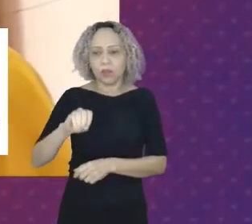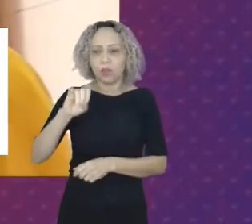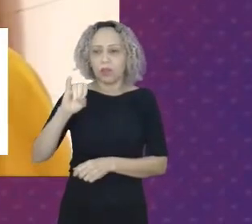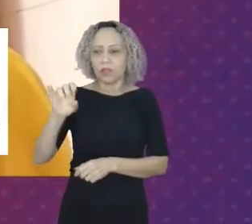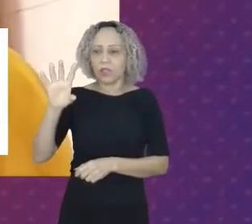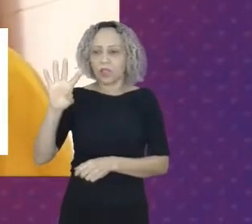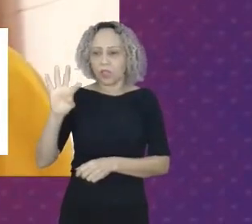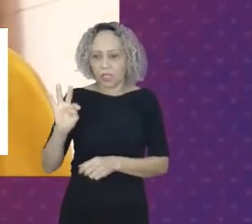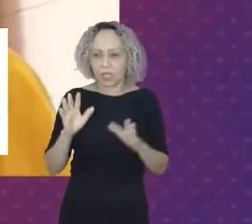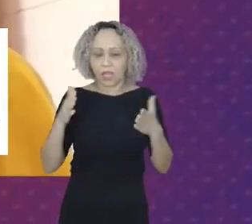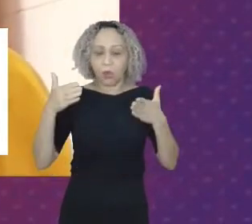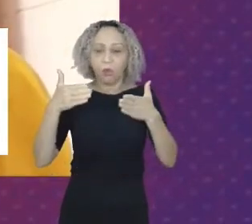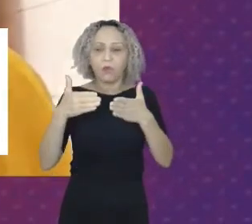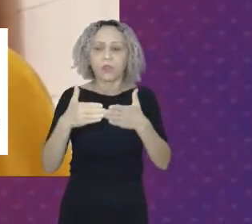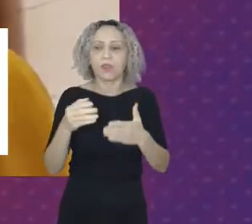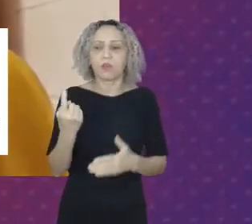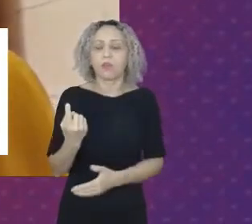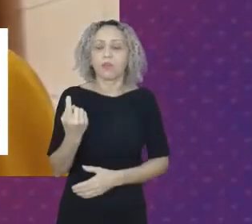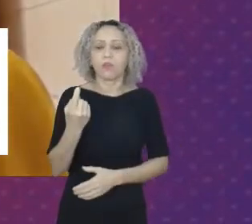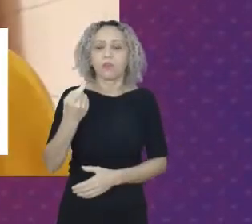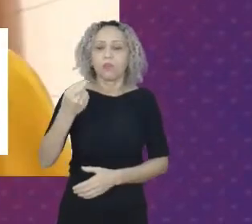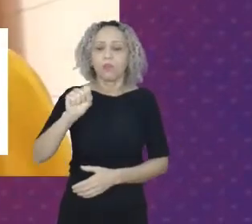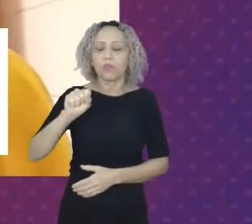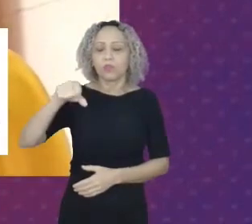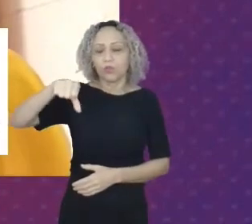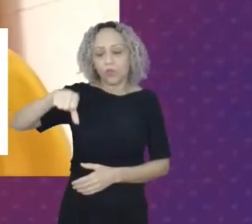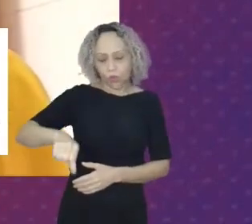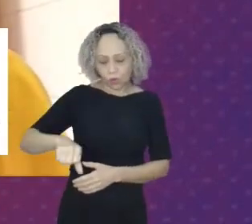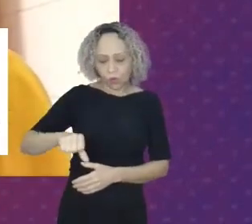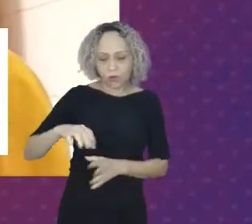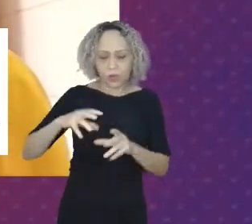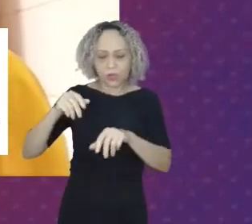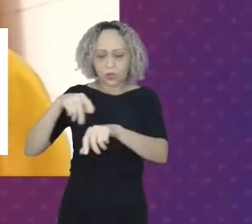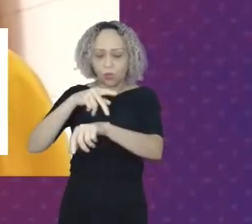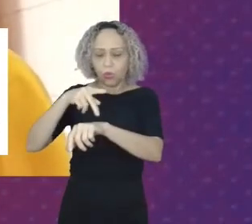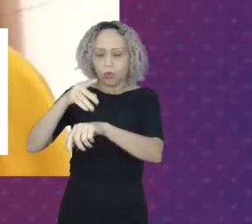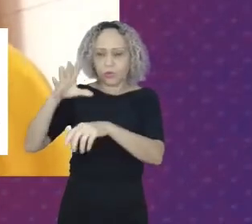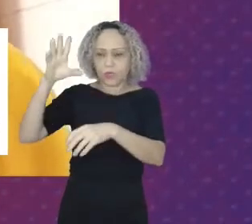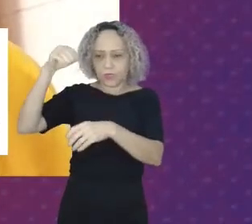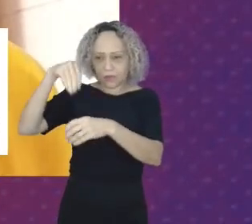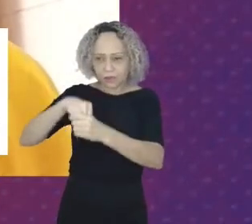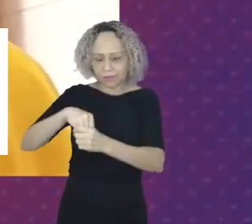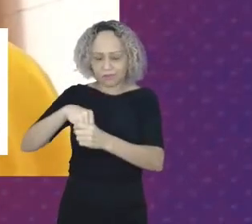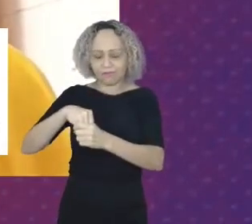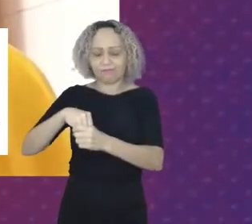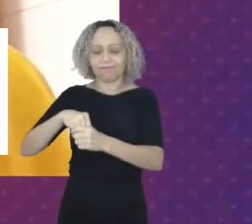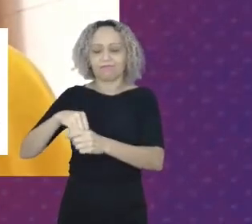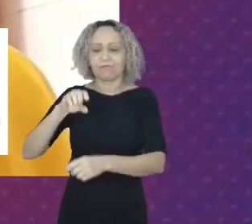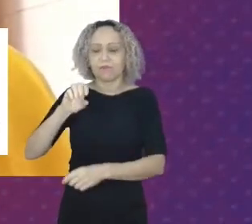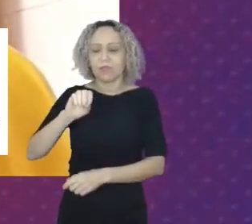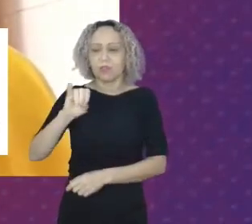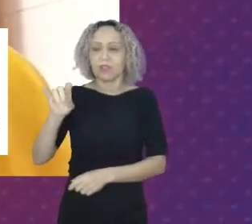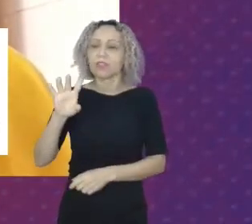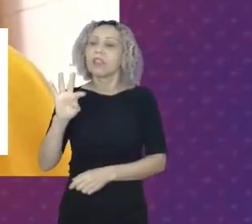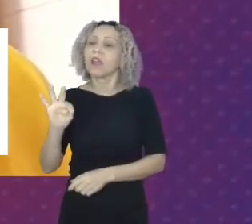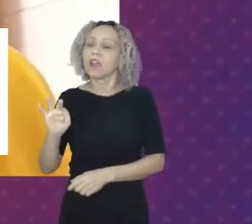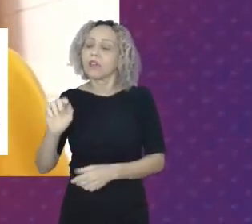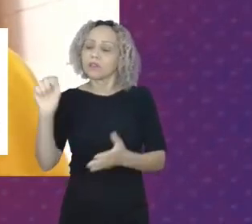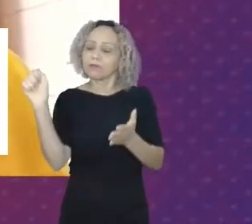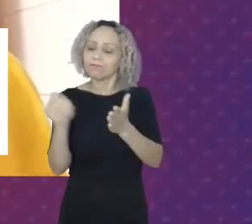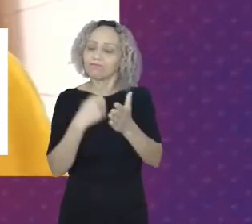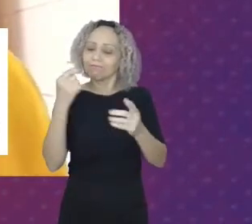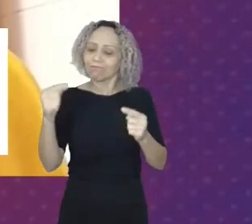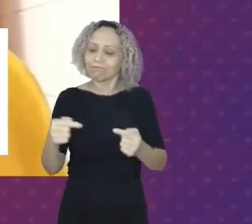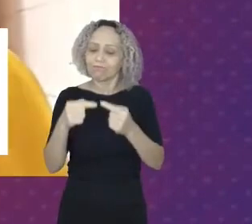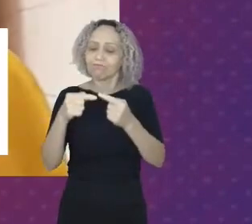é uma convenção que todos os países signatários da OIT devem ratificar. Nessa convenção, o texto é bem claro,